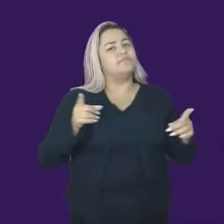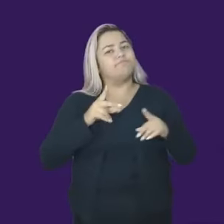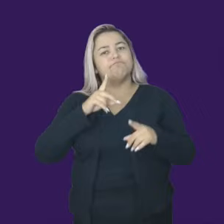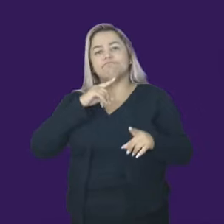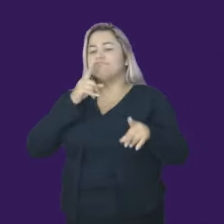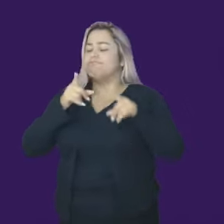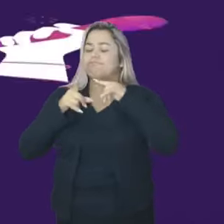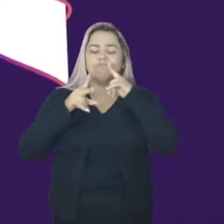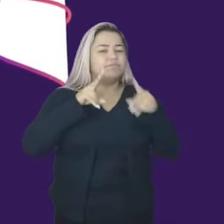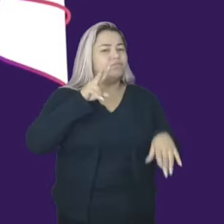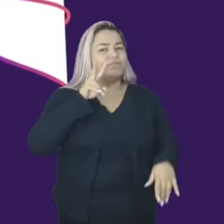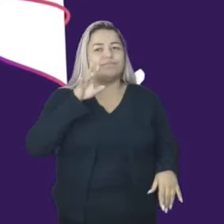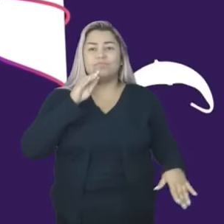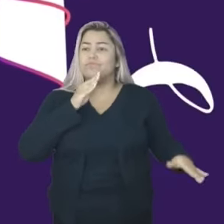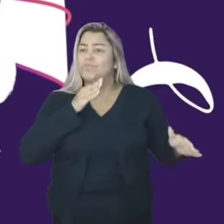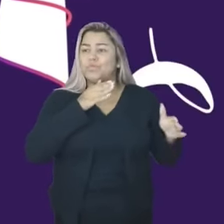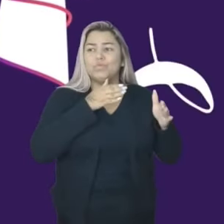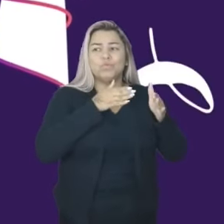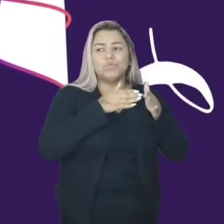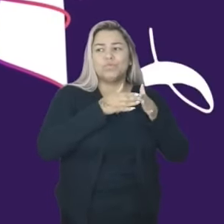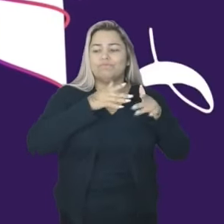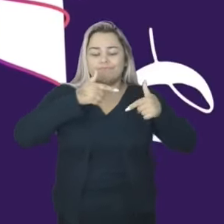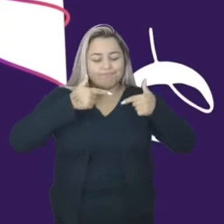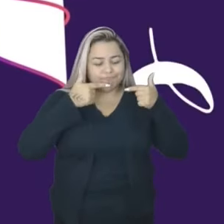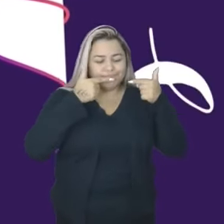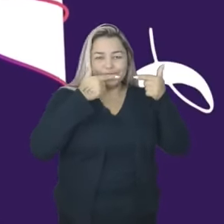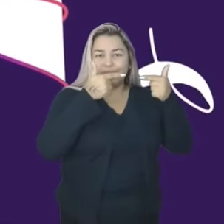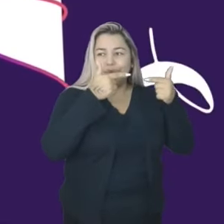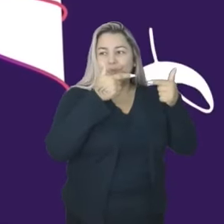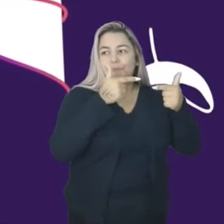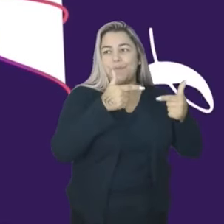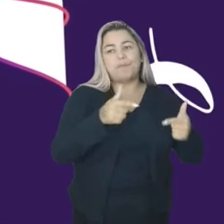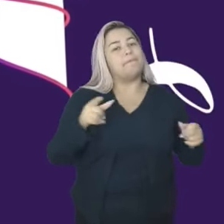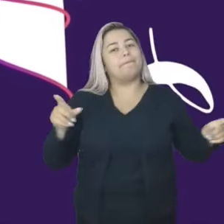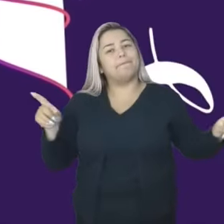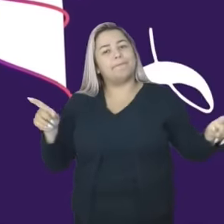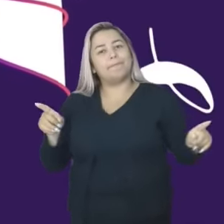Ninguém vai me impedir de cantar e lutar.